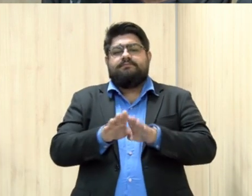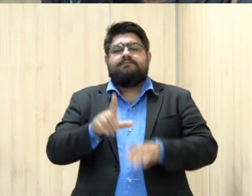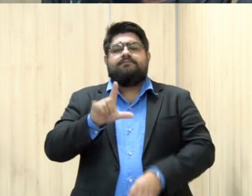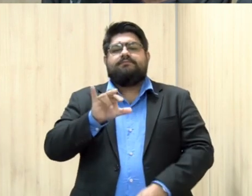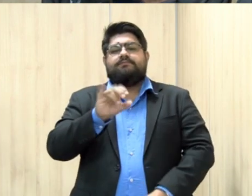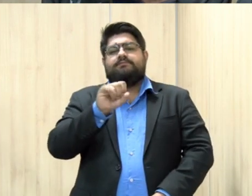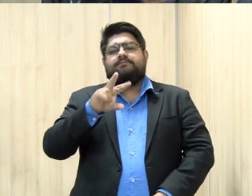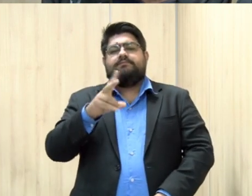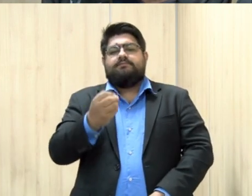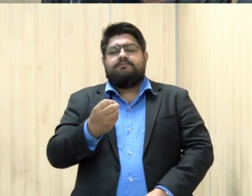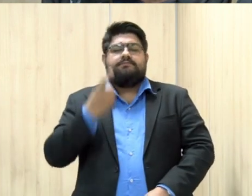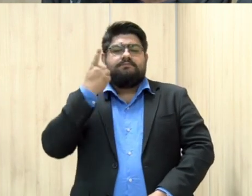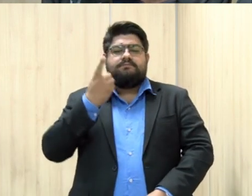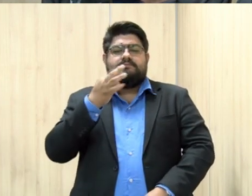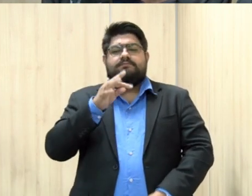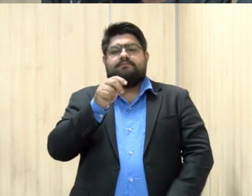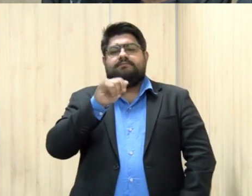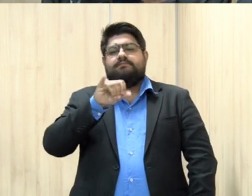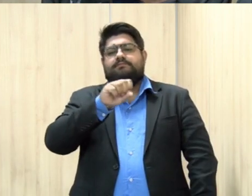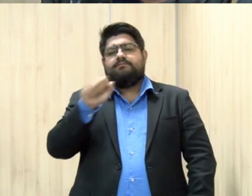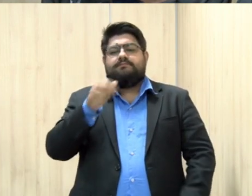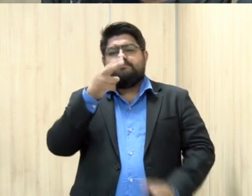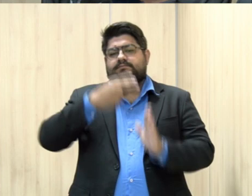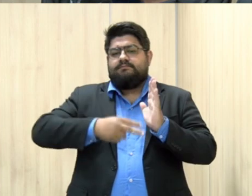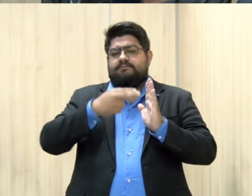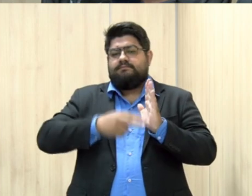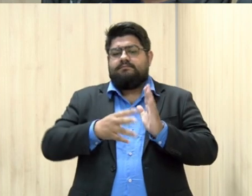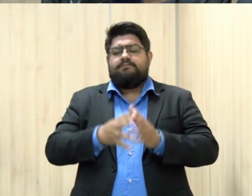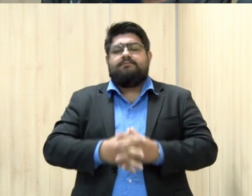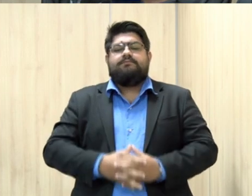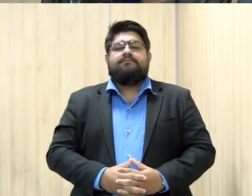deputada Taíssa para a leitura